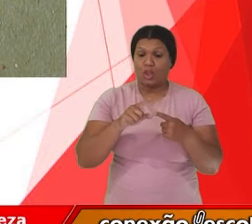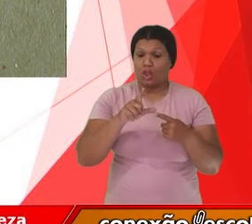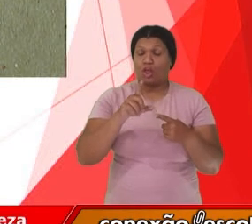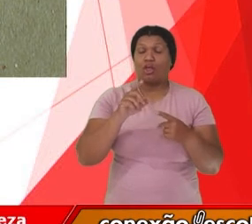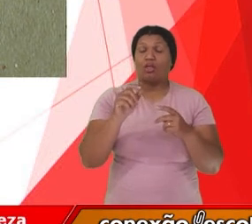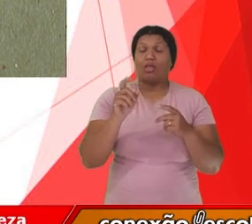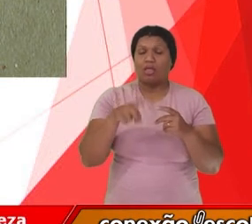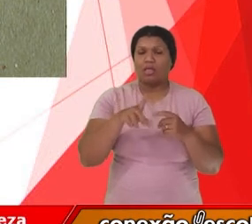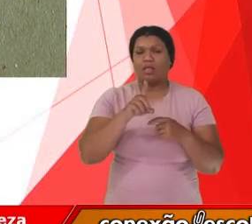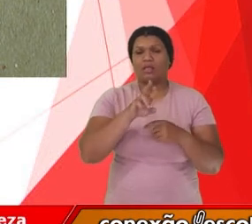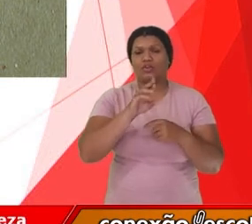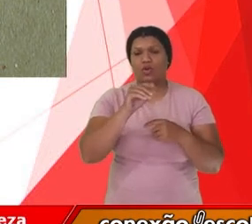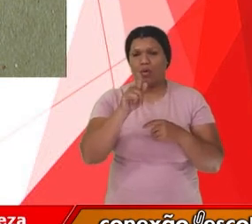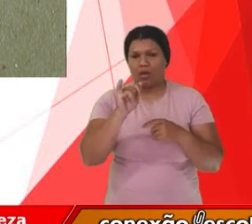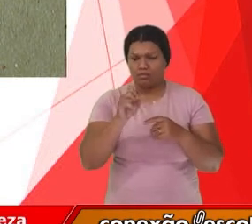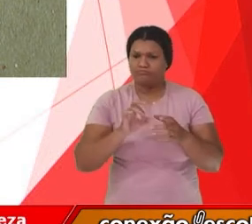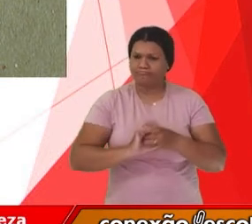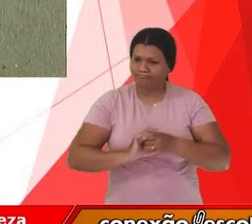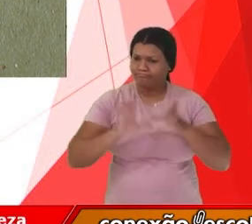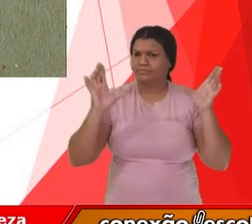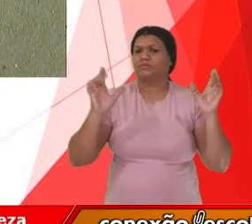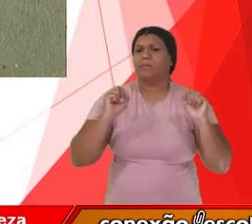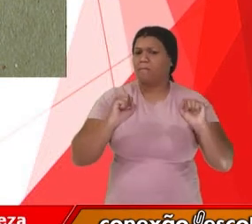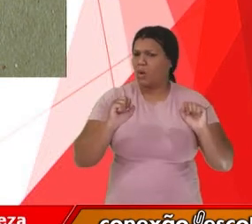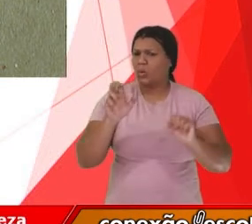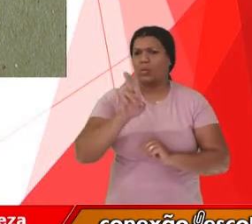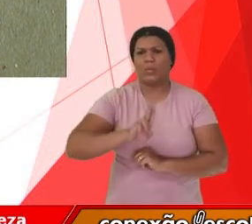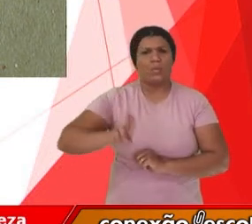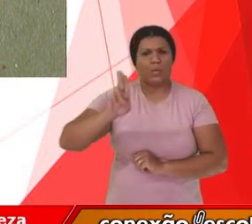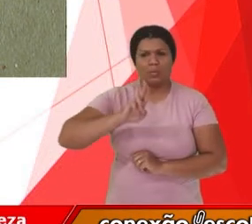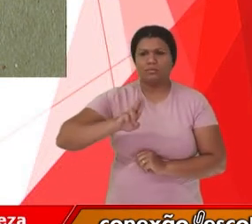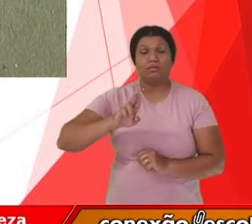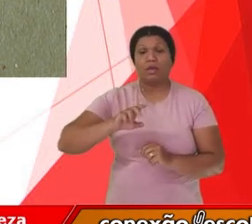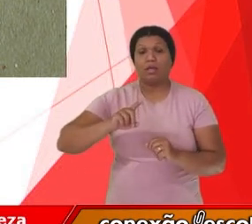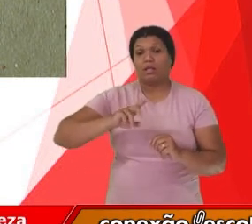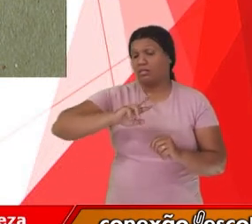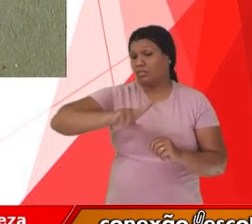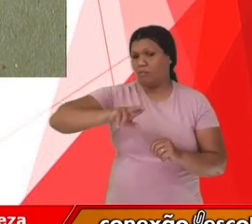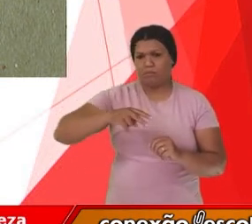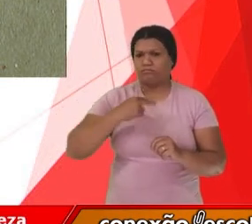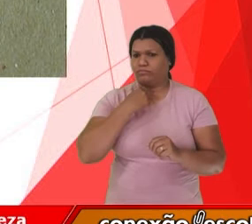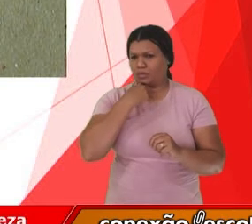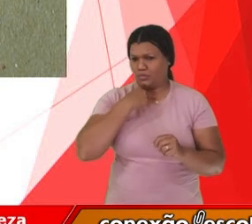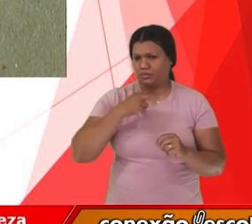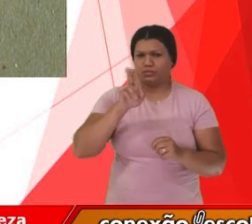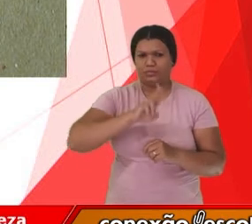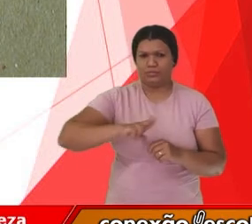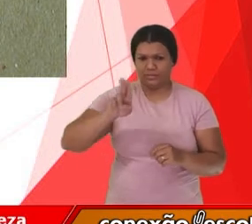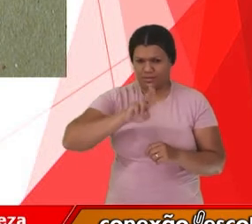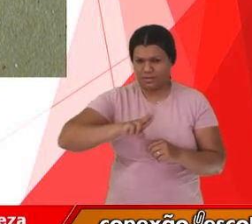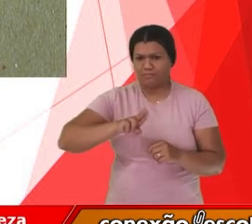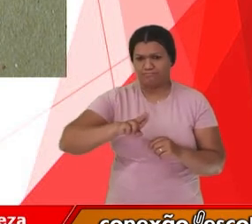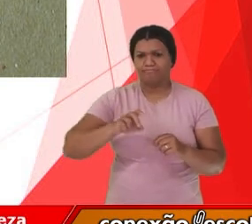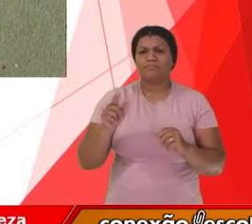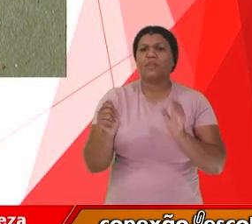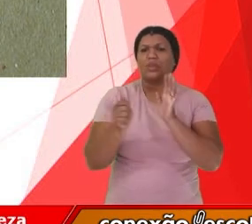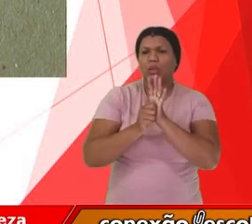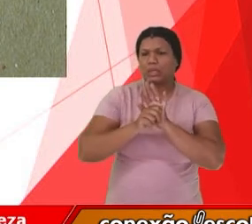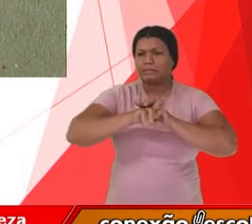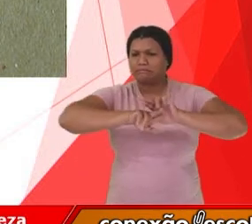ilícitas, que são aquelas ilegais, ou seja, o uso não é permitido, e as drogas lícitas, que